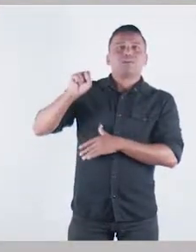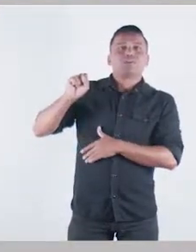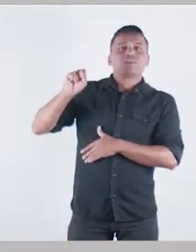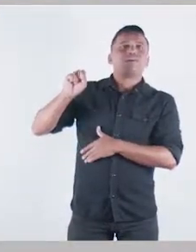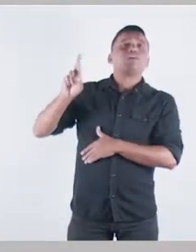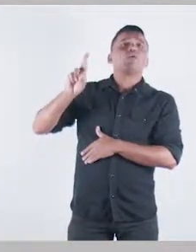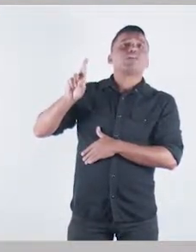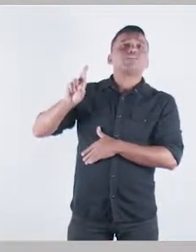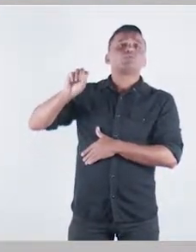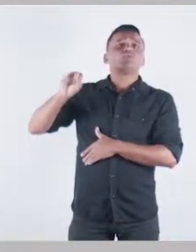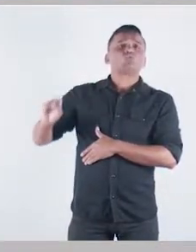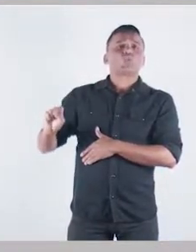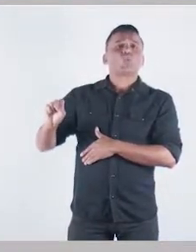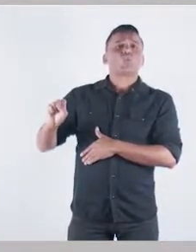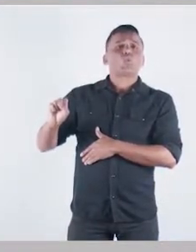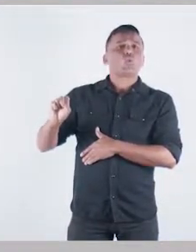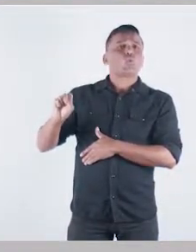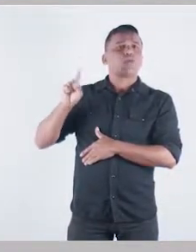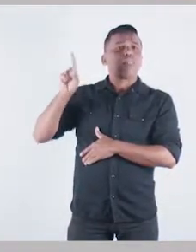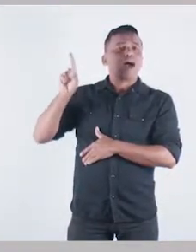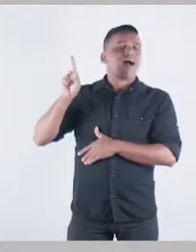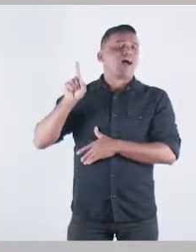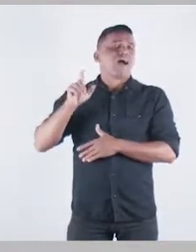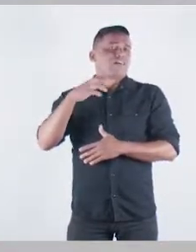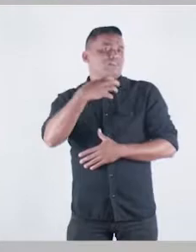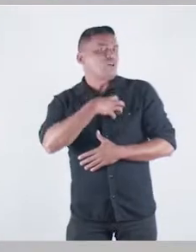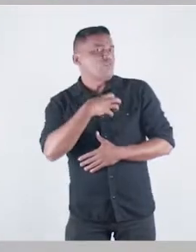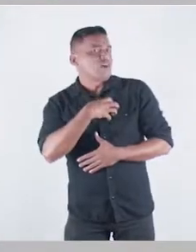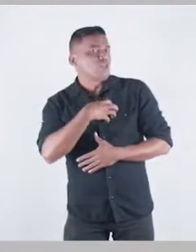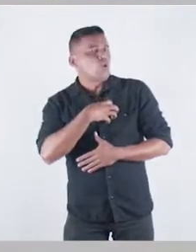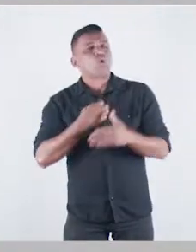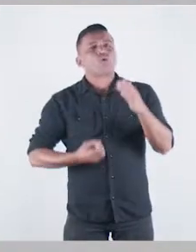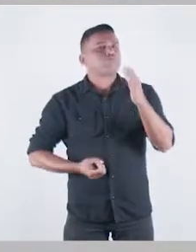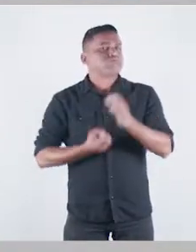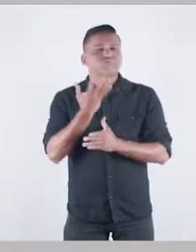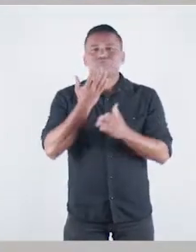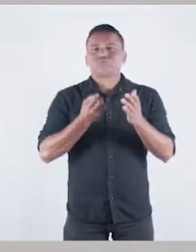os GENs, escritores negros de Salvador, e mais autores